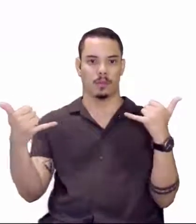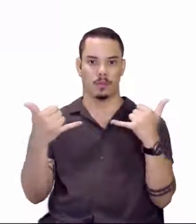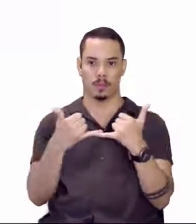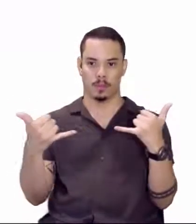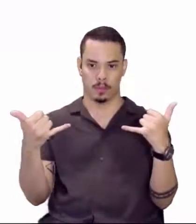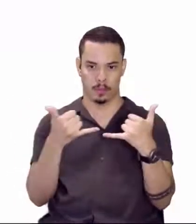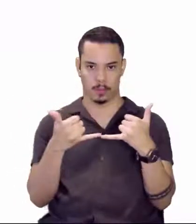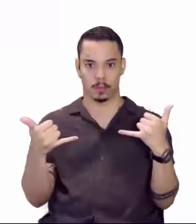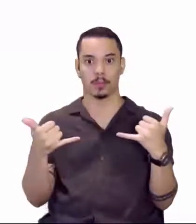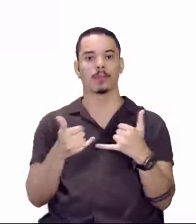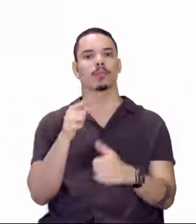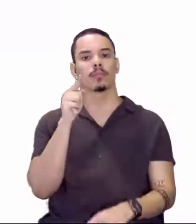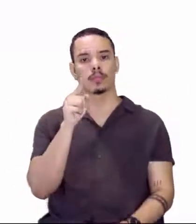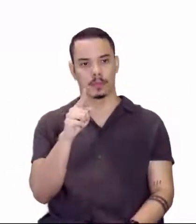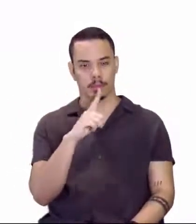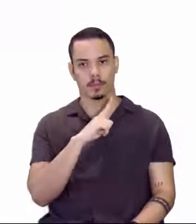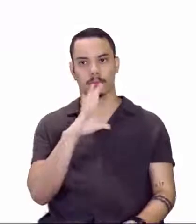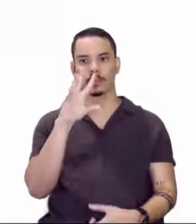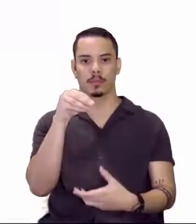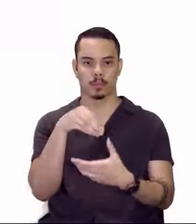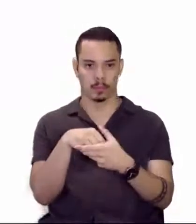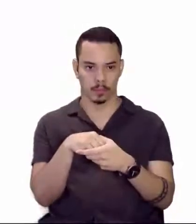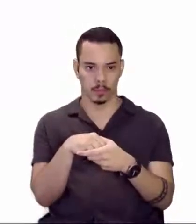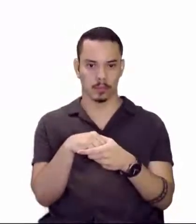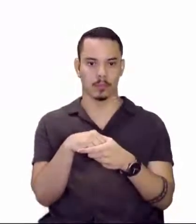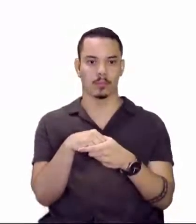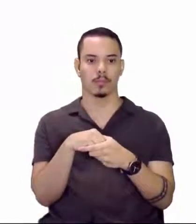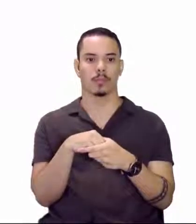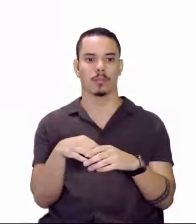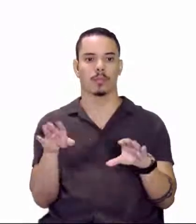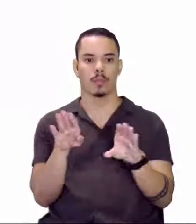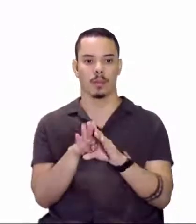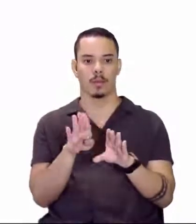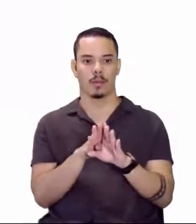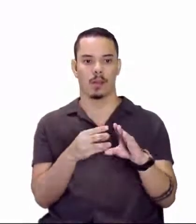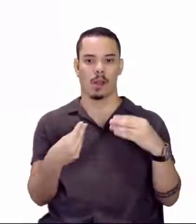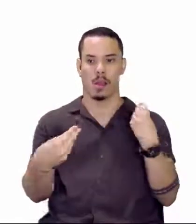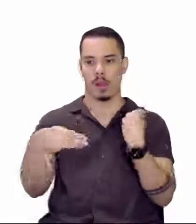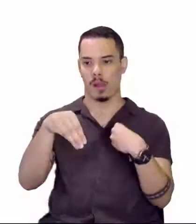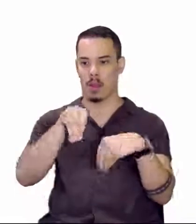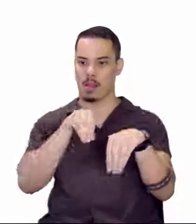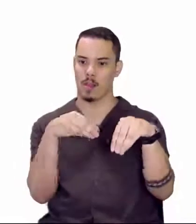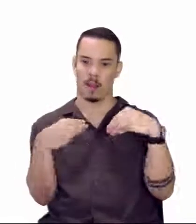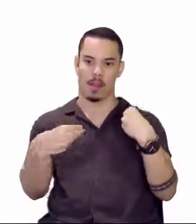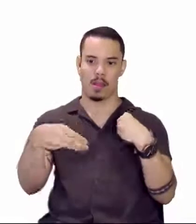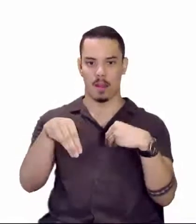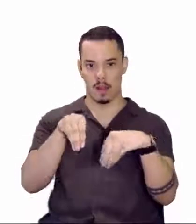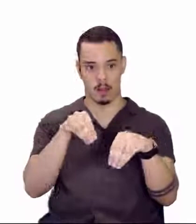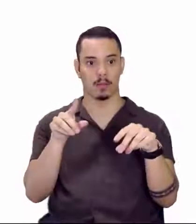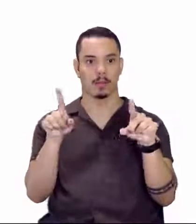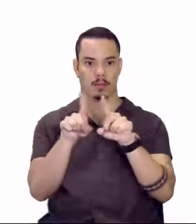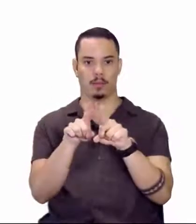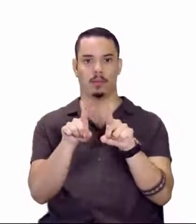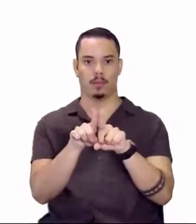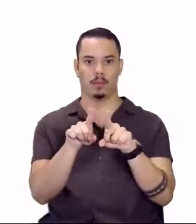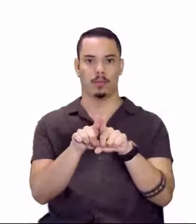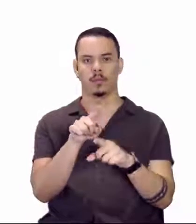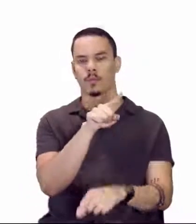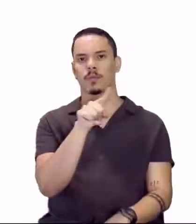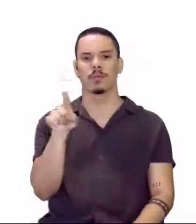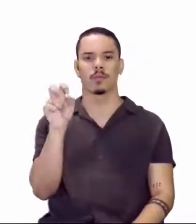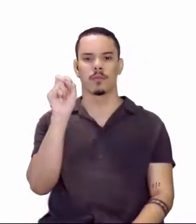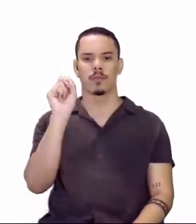os metais, isso ele apresenta tanto ductilidade como a chamada maleabilidade. Vocês já